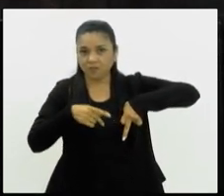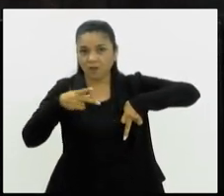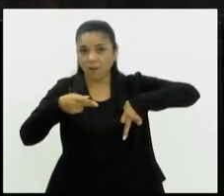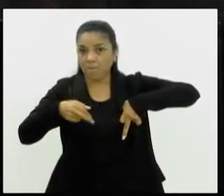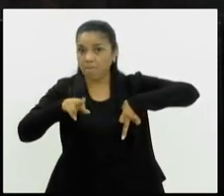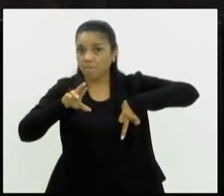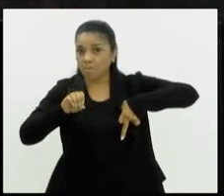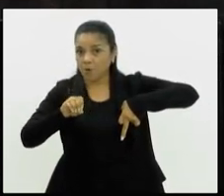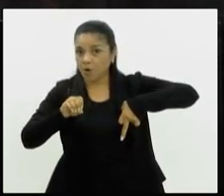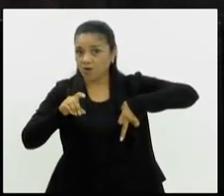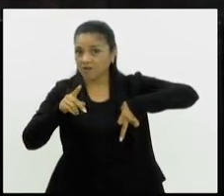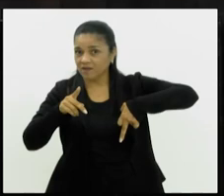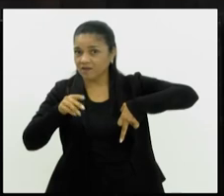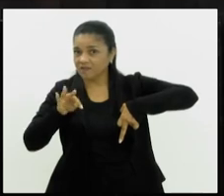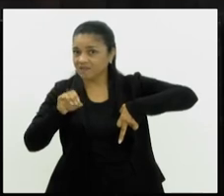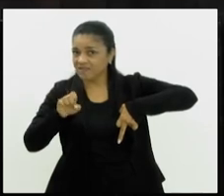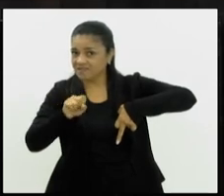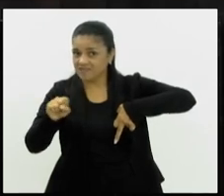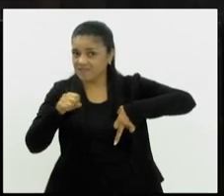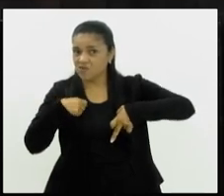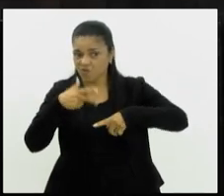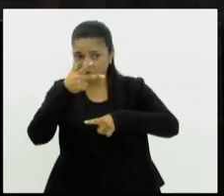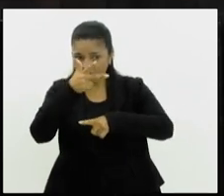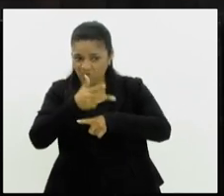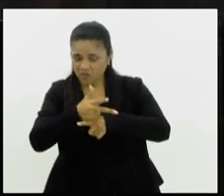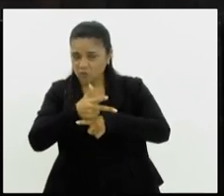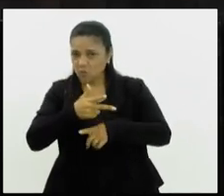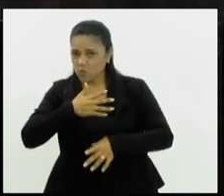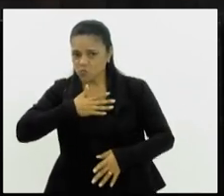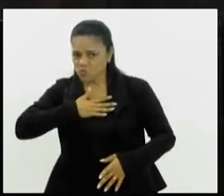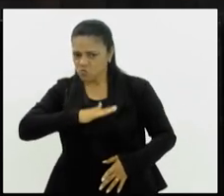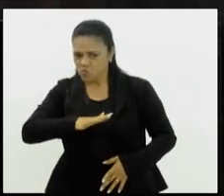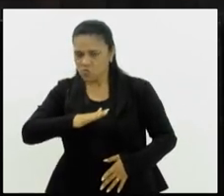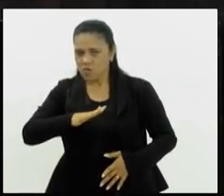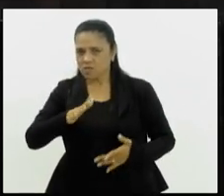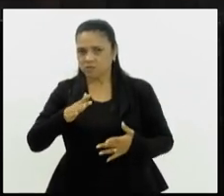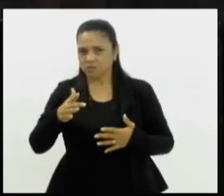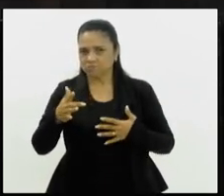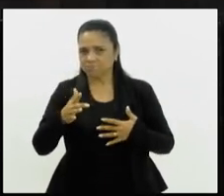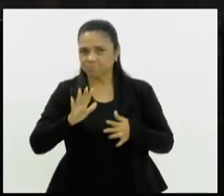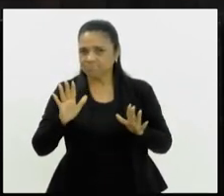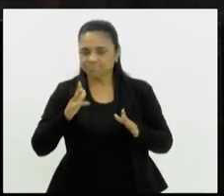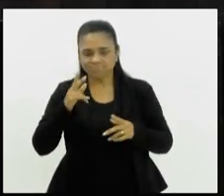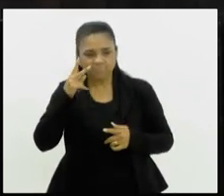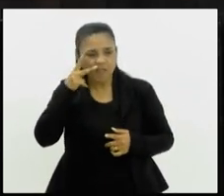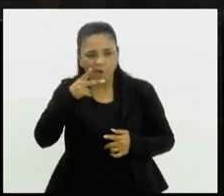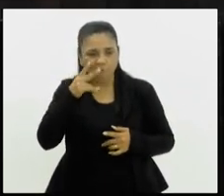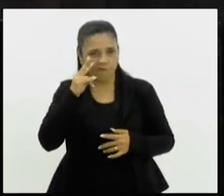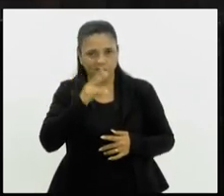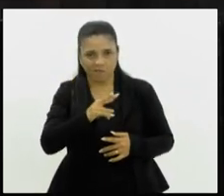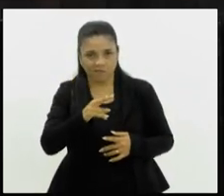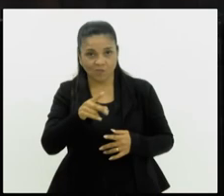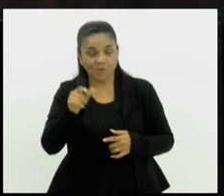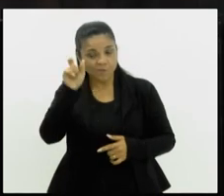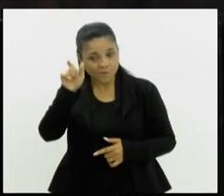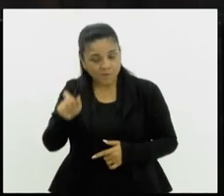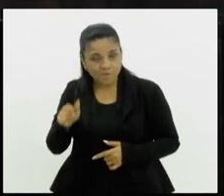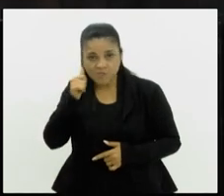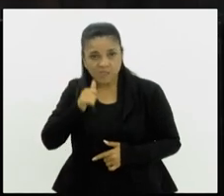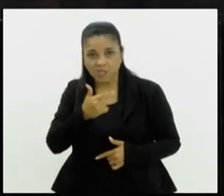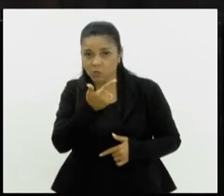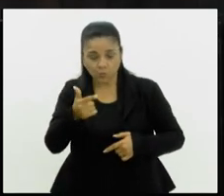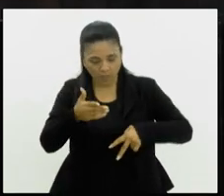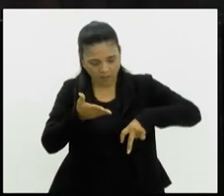tive o desprazer de dar audiência para este sujeito, uma menina que não tem uma das